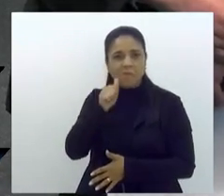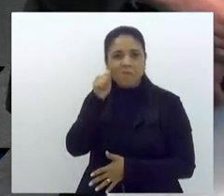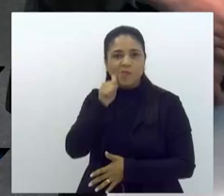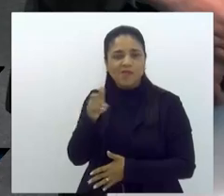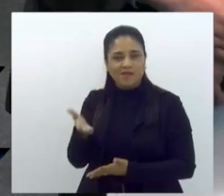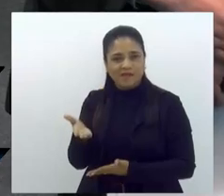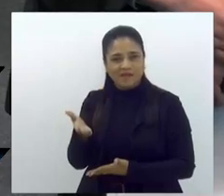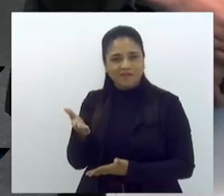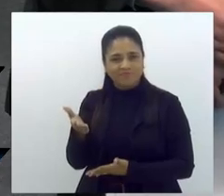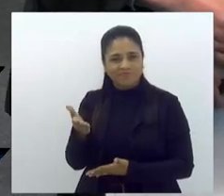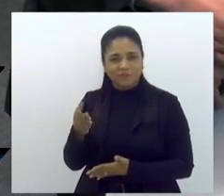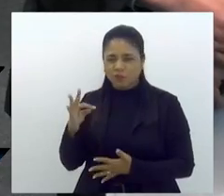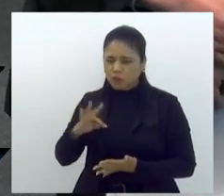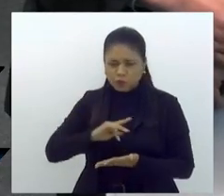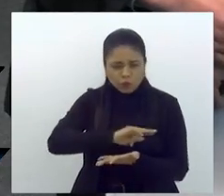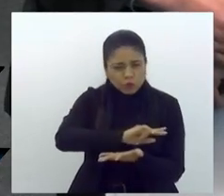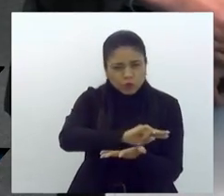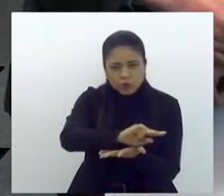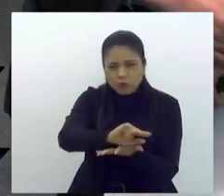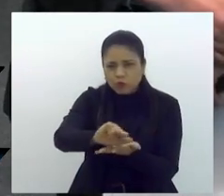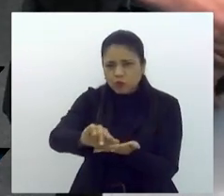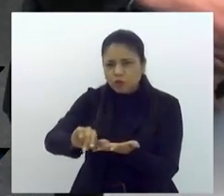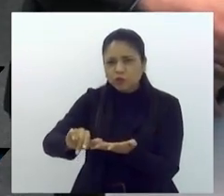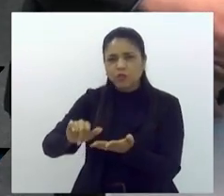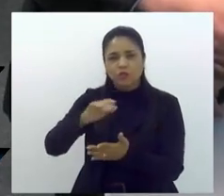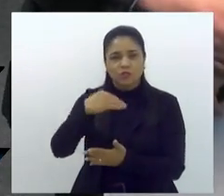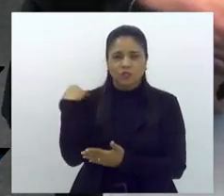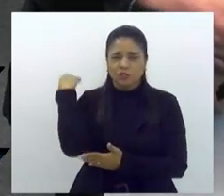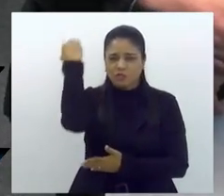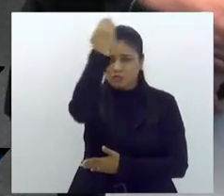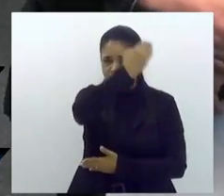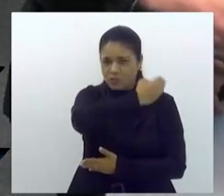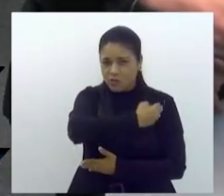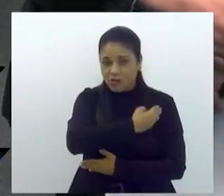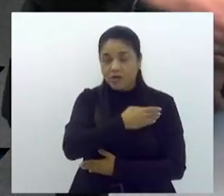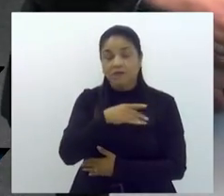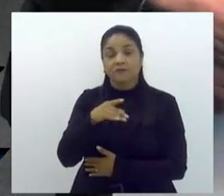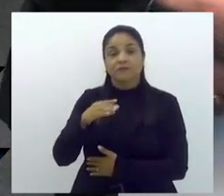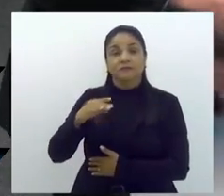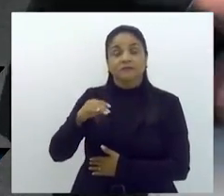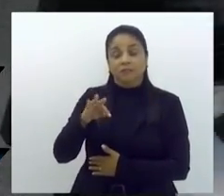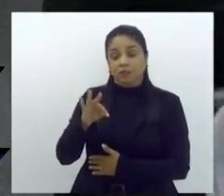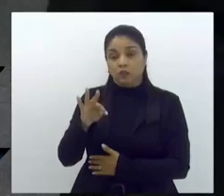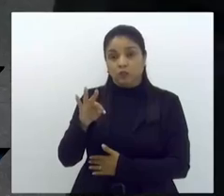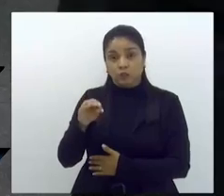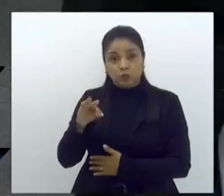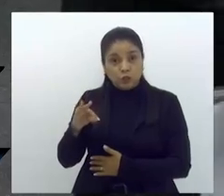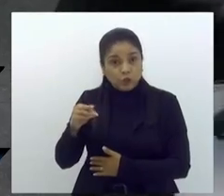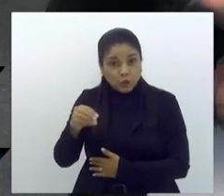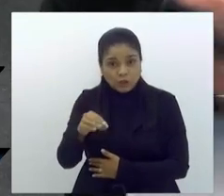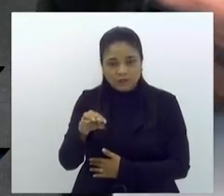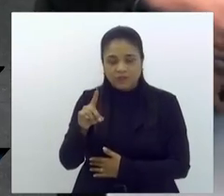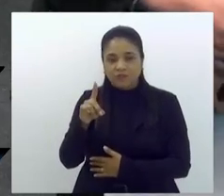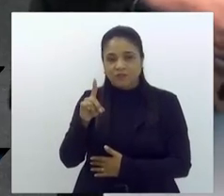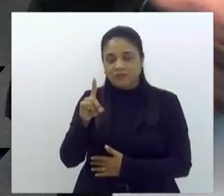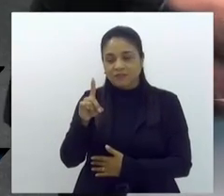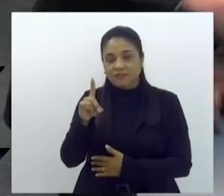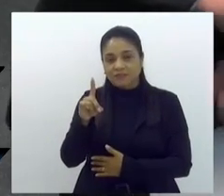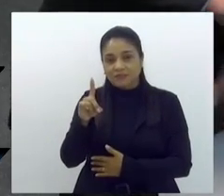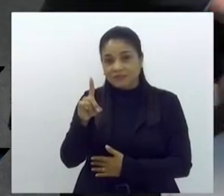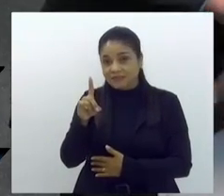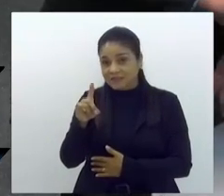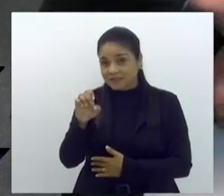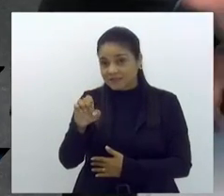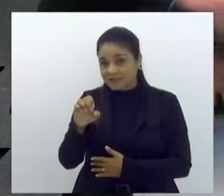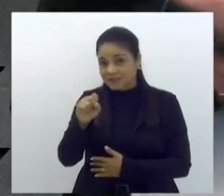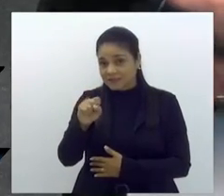nossas senhoras todas Inclusive a Desatadora de Nós todas são manifestações de